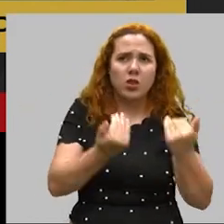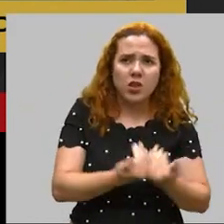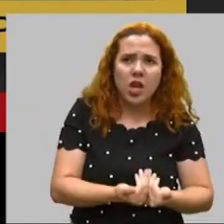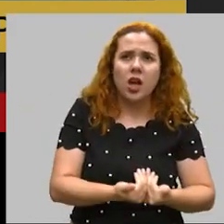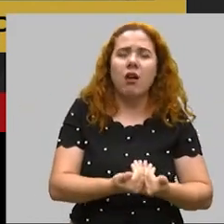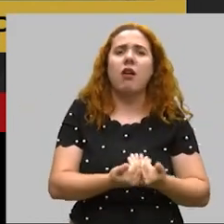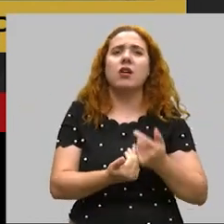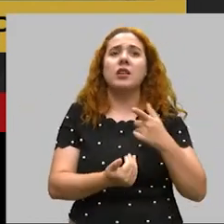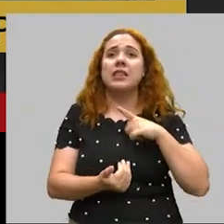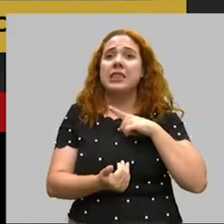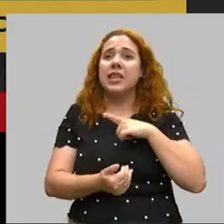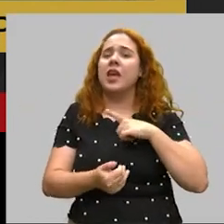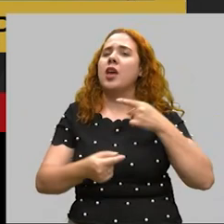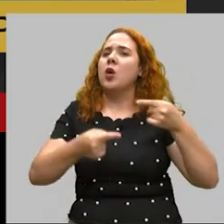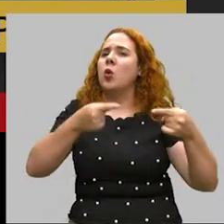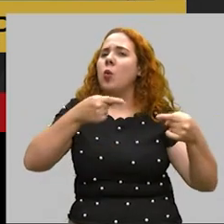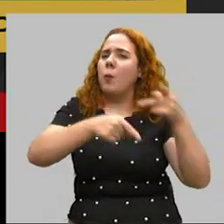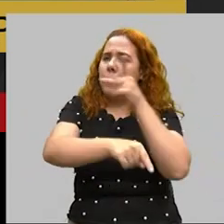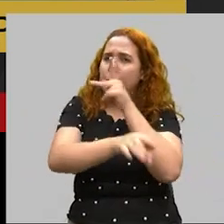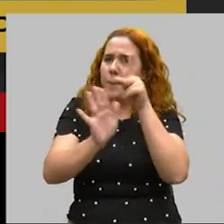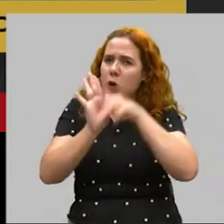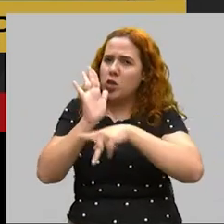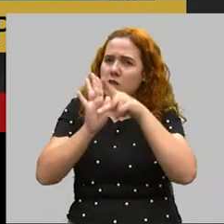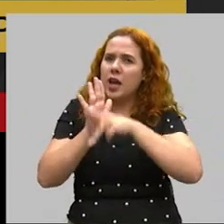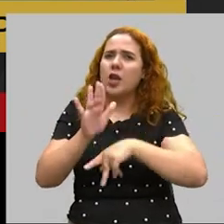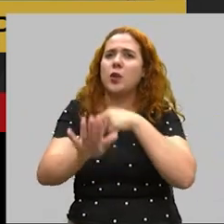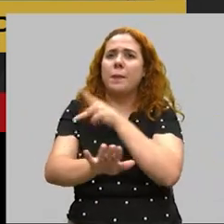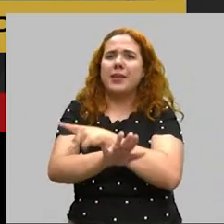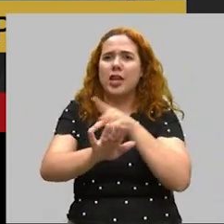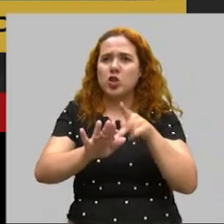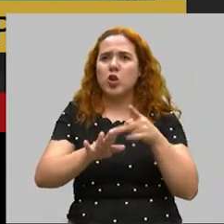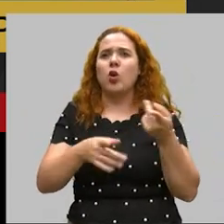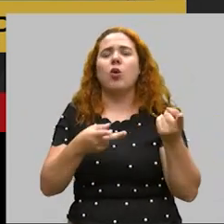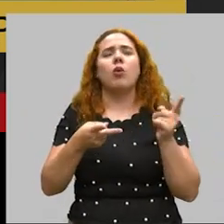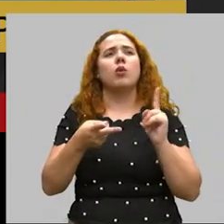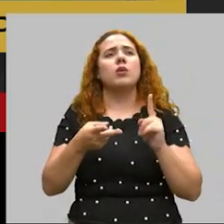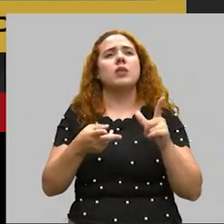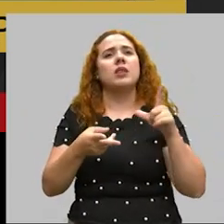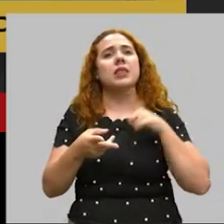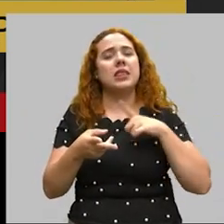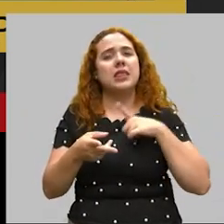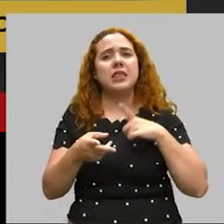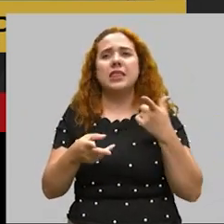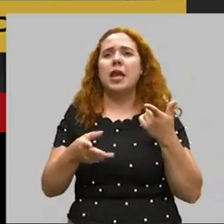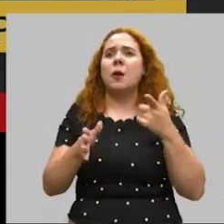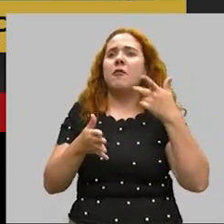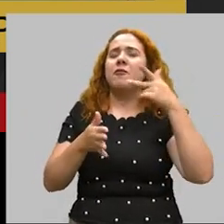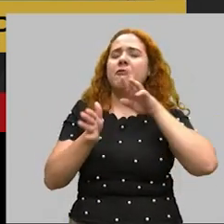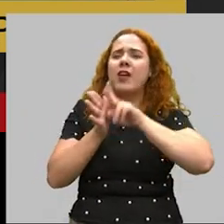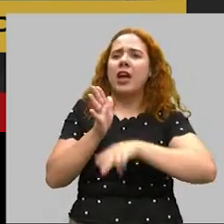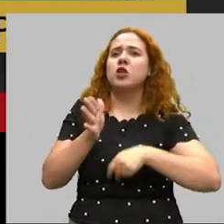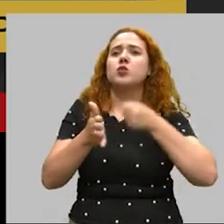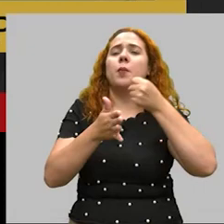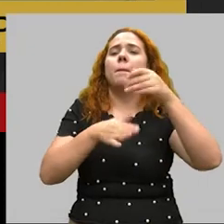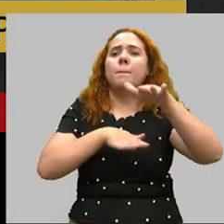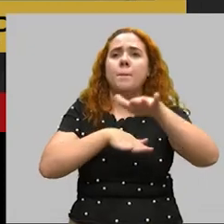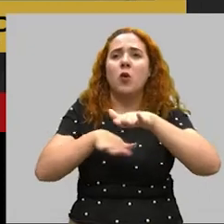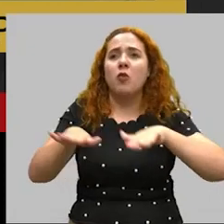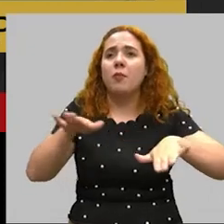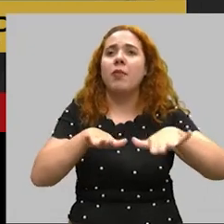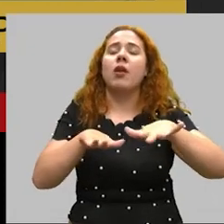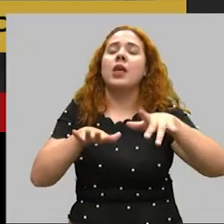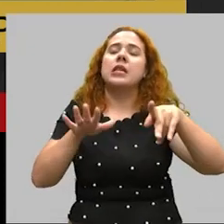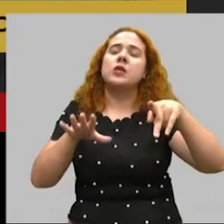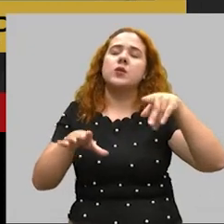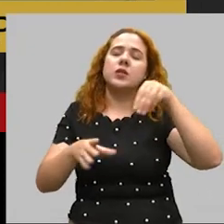político pedagógico uma ação coletiva os movimentos sociais e sindicais estão presentes dentro da escola com a escola no planejamento da